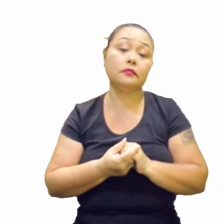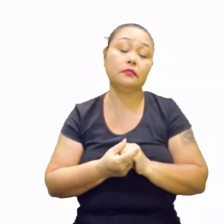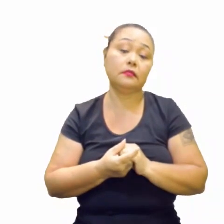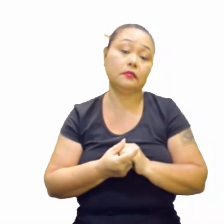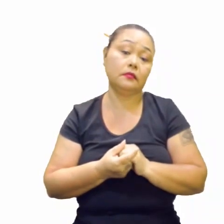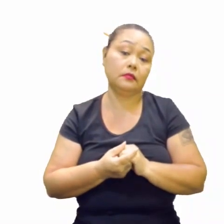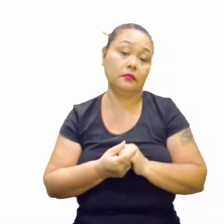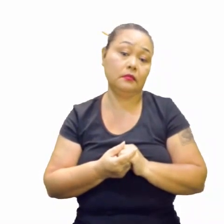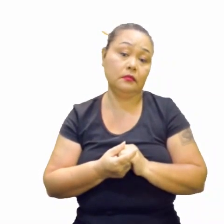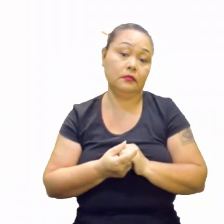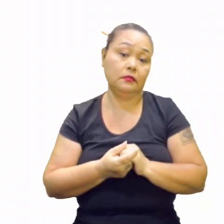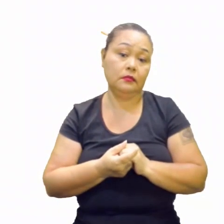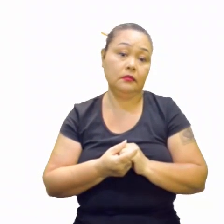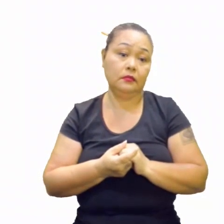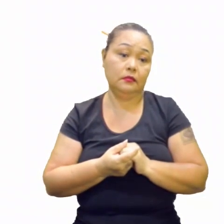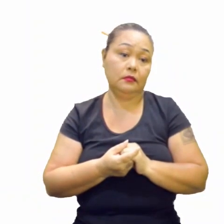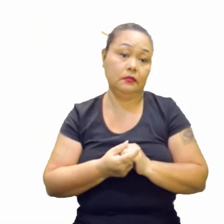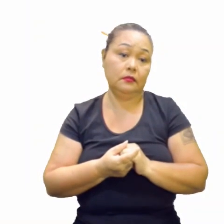World, né?